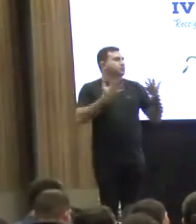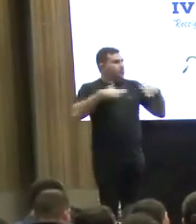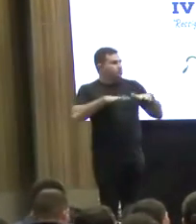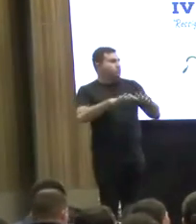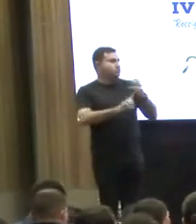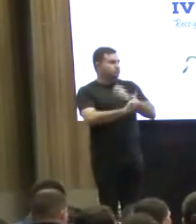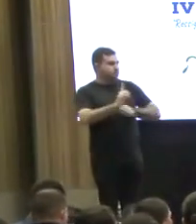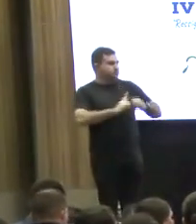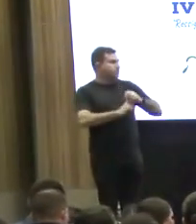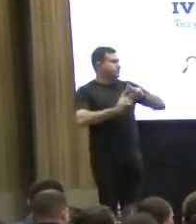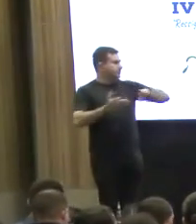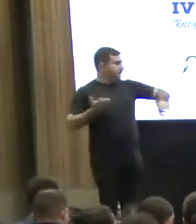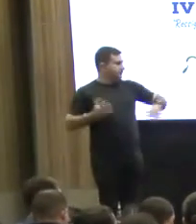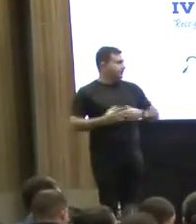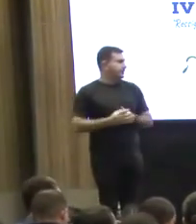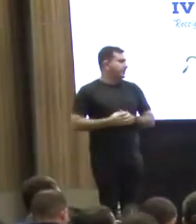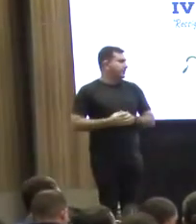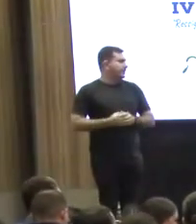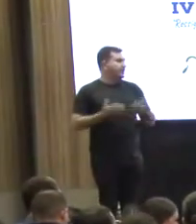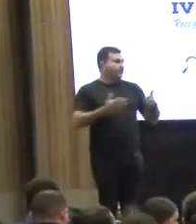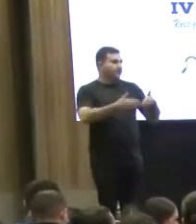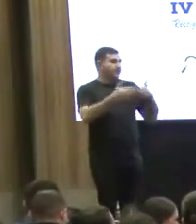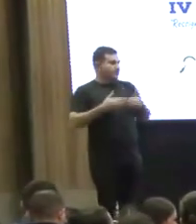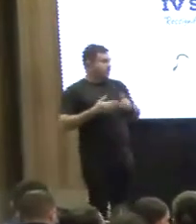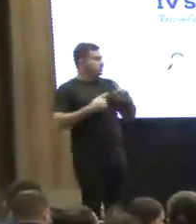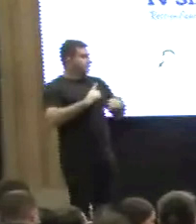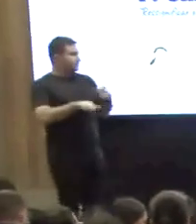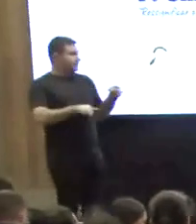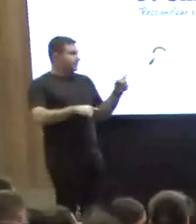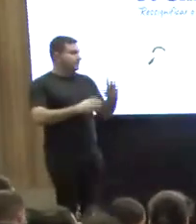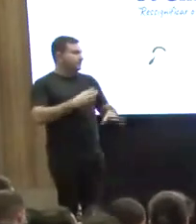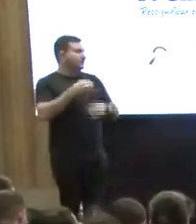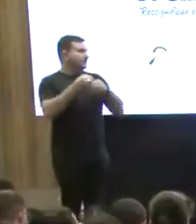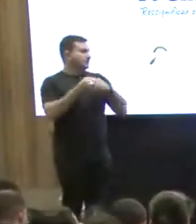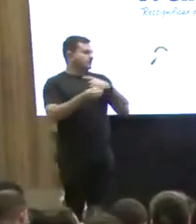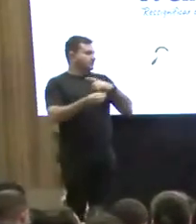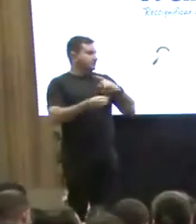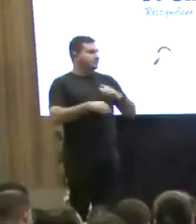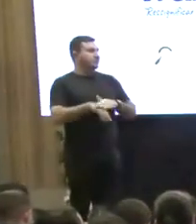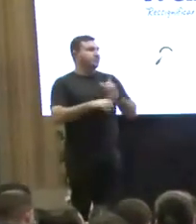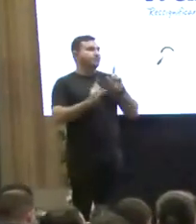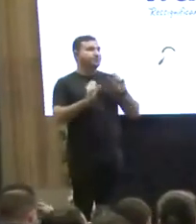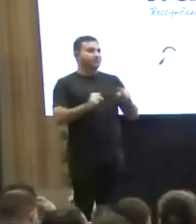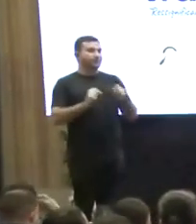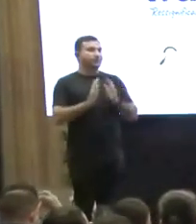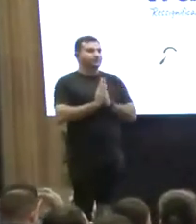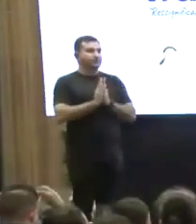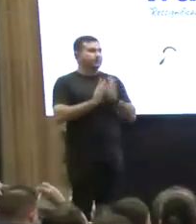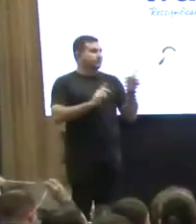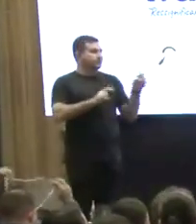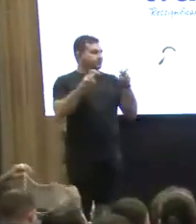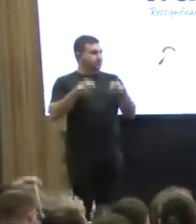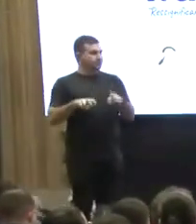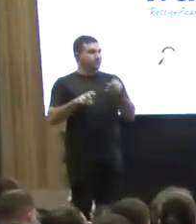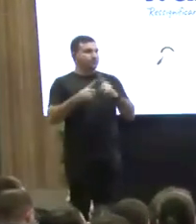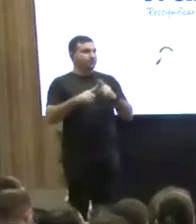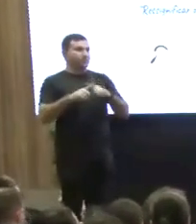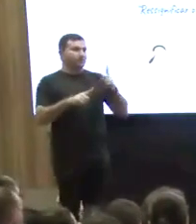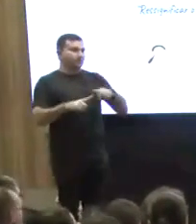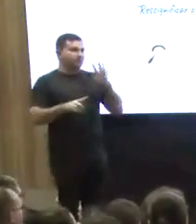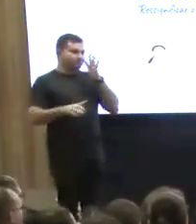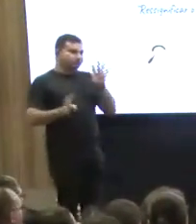gente, eu vou inclusive solicitar novamente a Rogério e Nilma, depois de devidamente apresentados, que a gente se coloque rapidamente nas cadeiras, porque nós vamos assistir